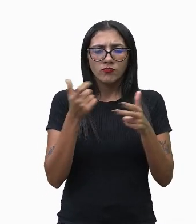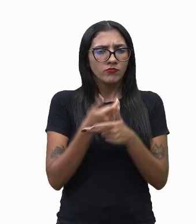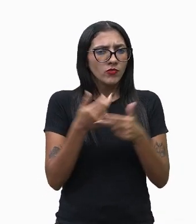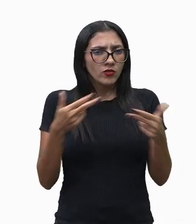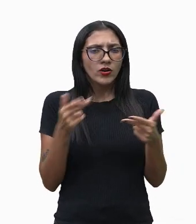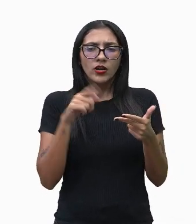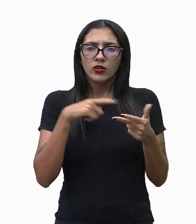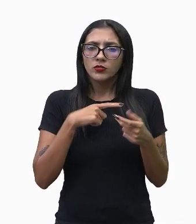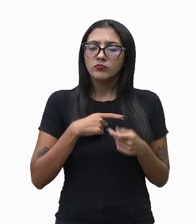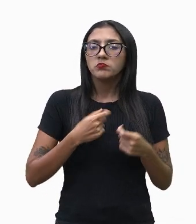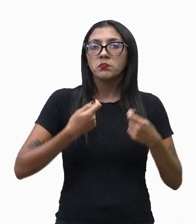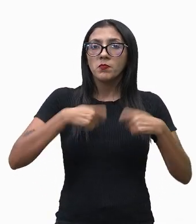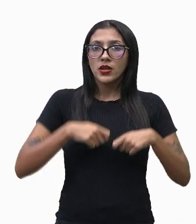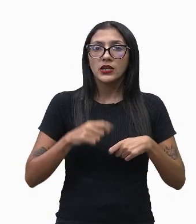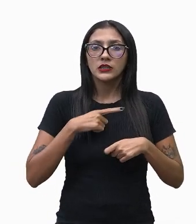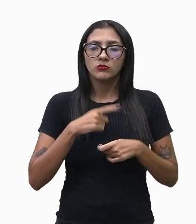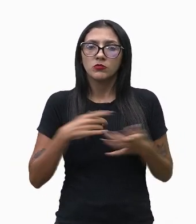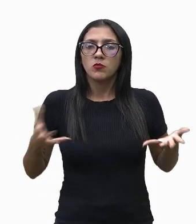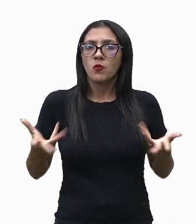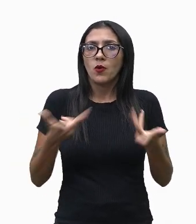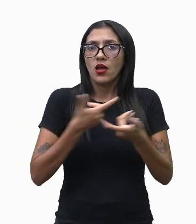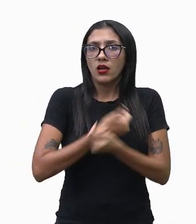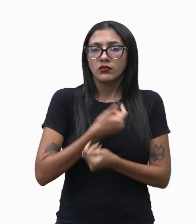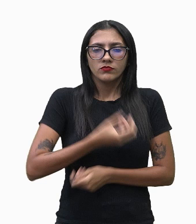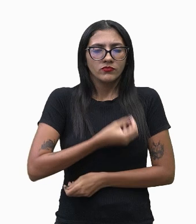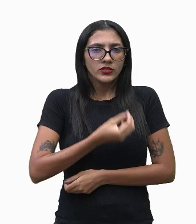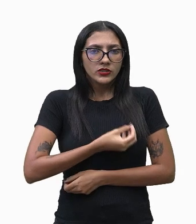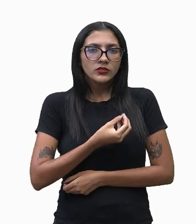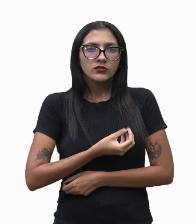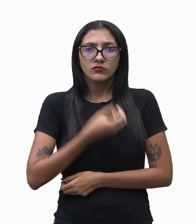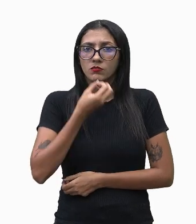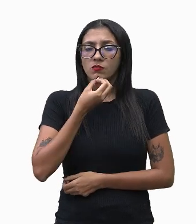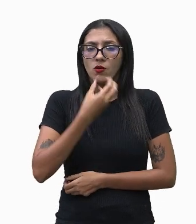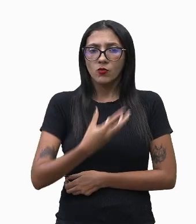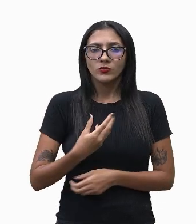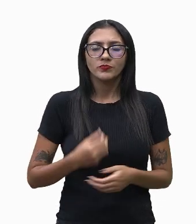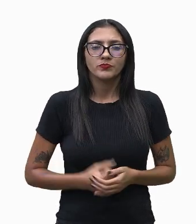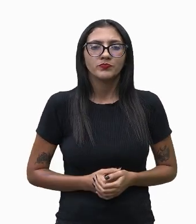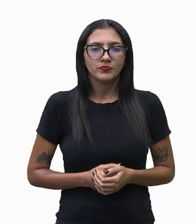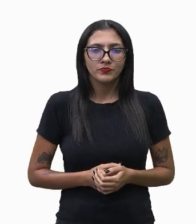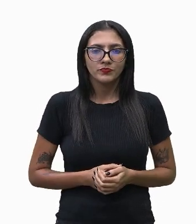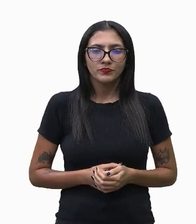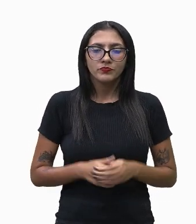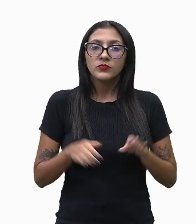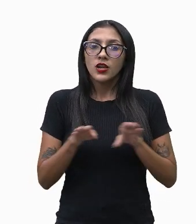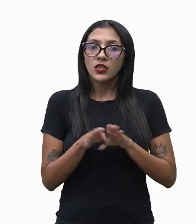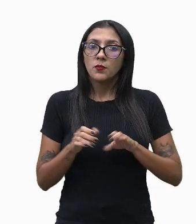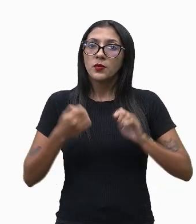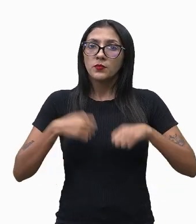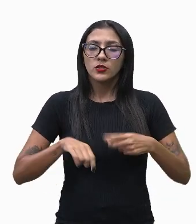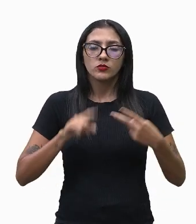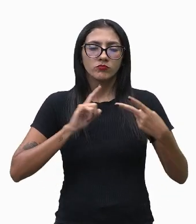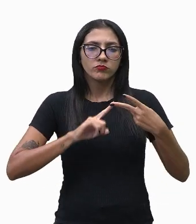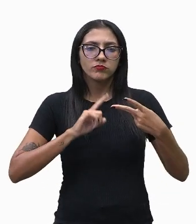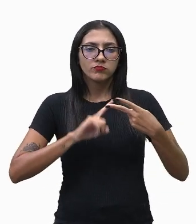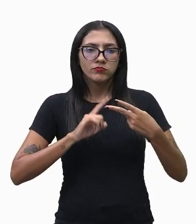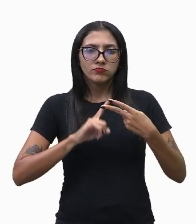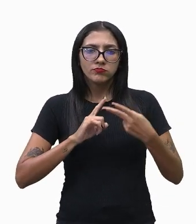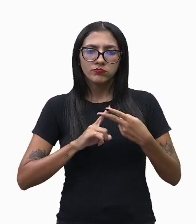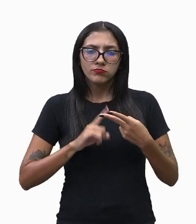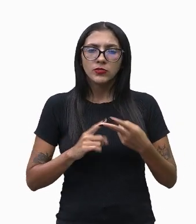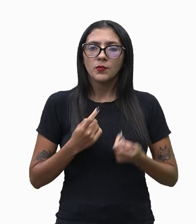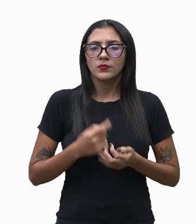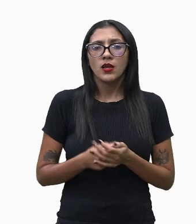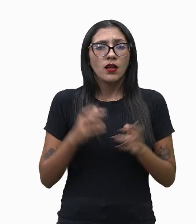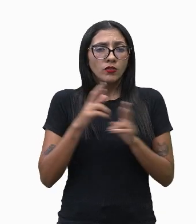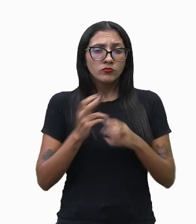ela precisa aí ter qualidade de vida, né? O desenvolvimento, ele precisa ser